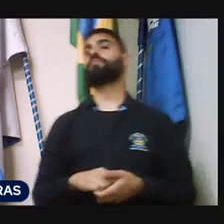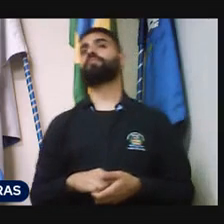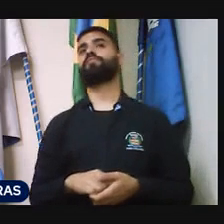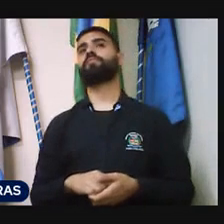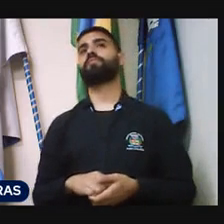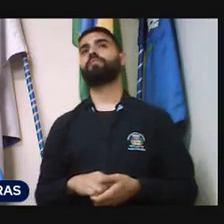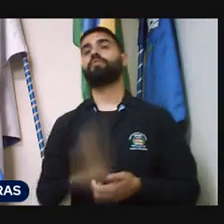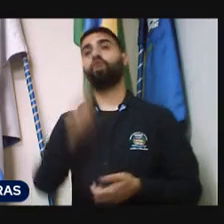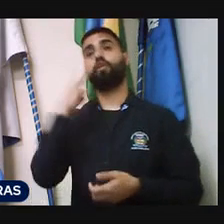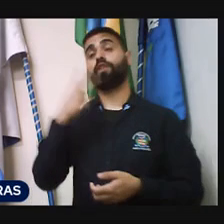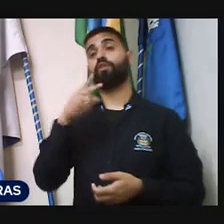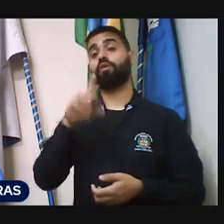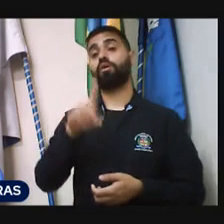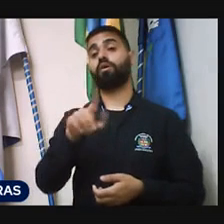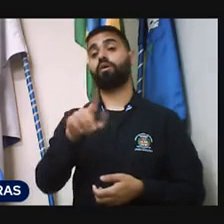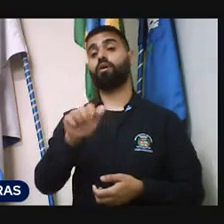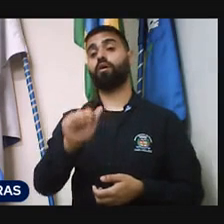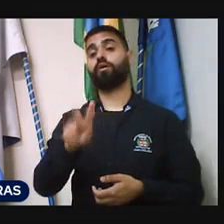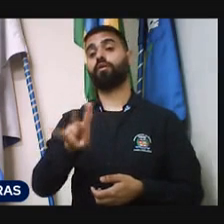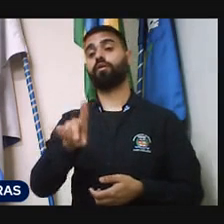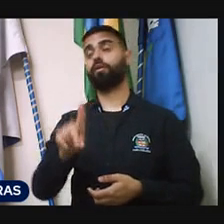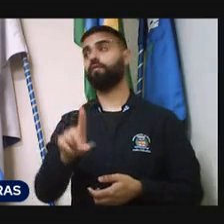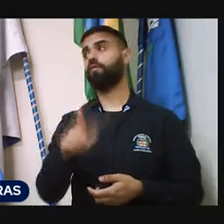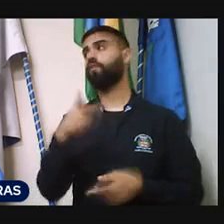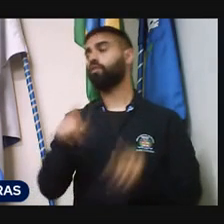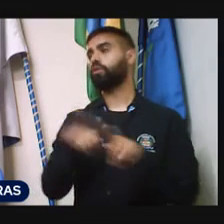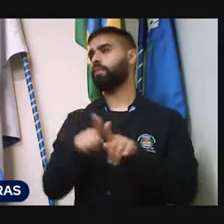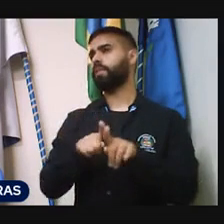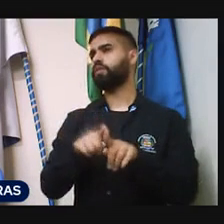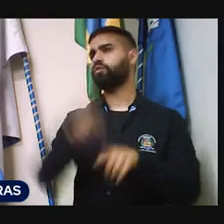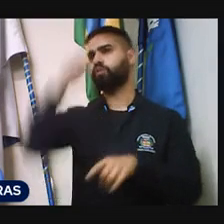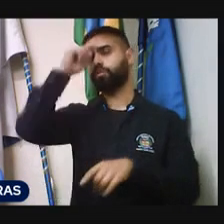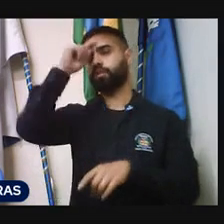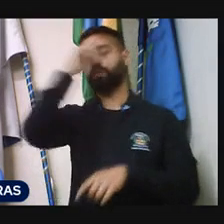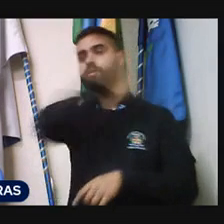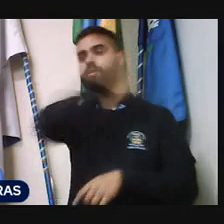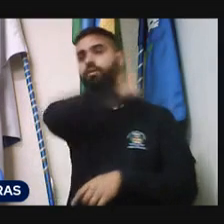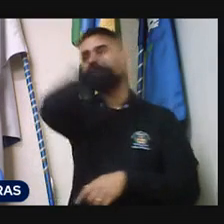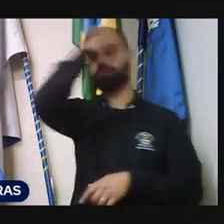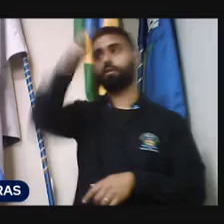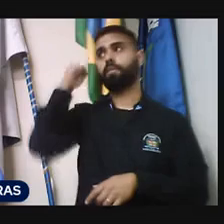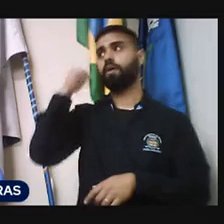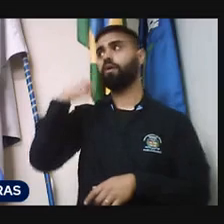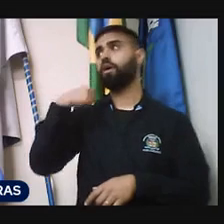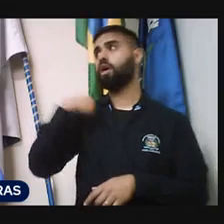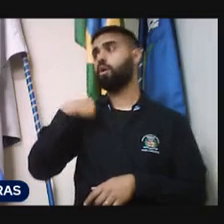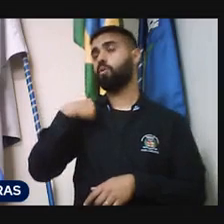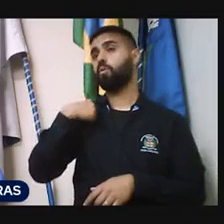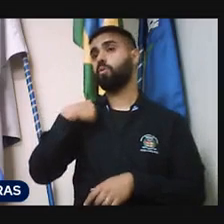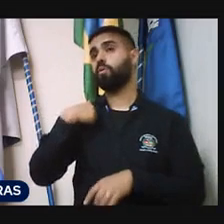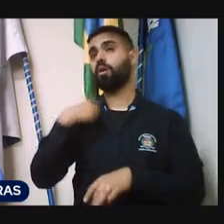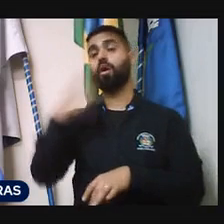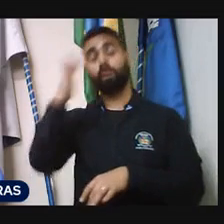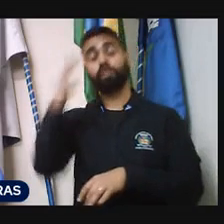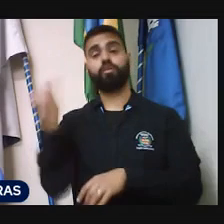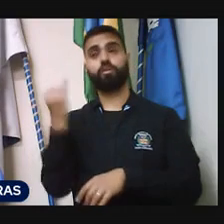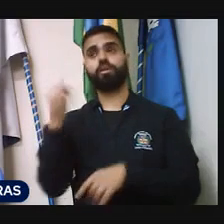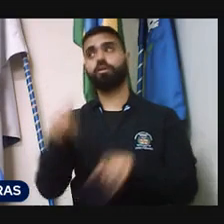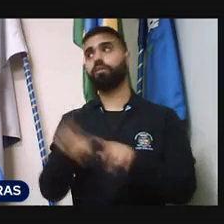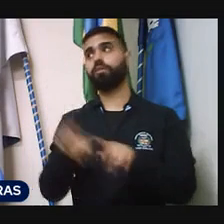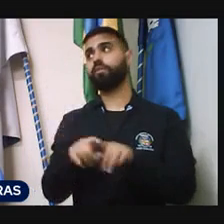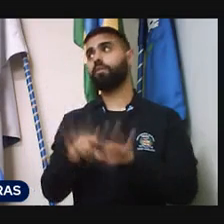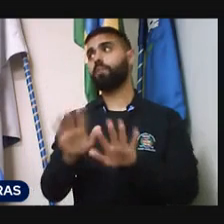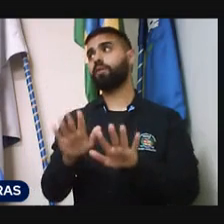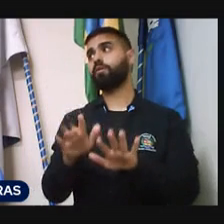posicionou a respeito do Hospital de Santa Isabel eu não vi Acho importante ajudar também mas